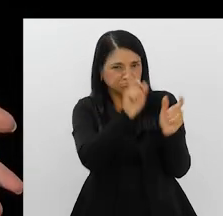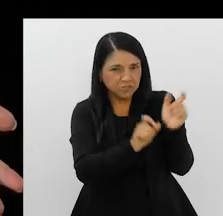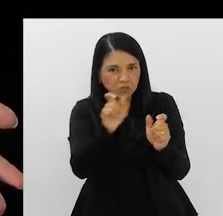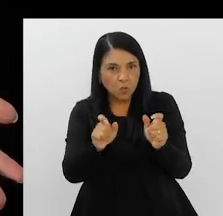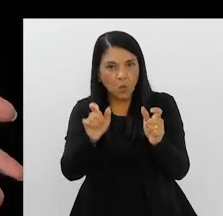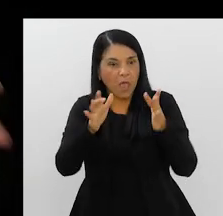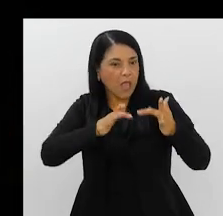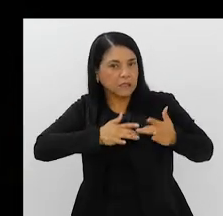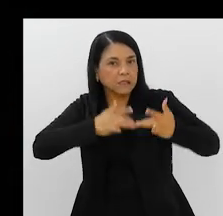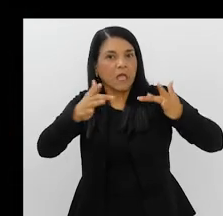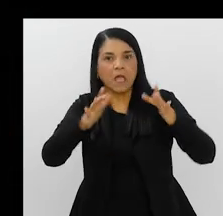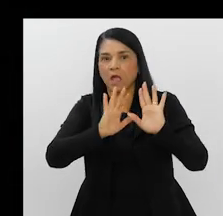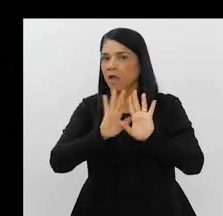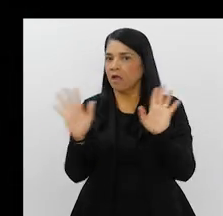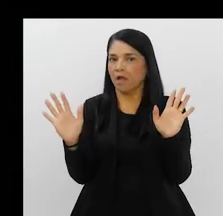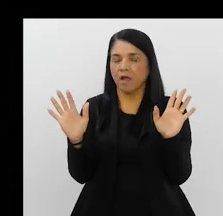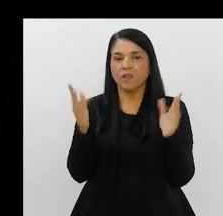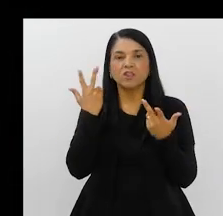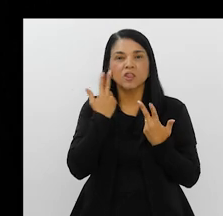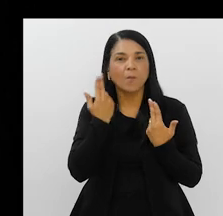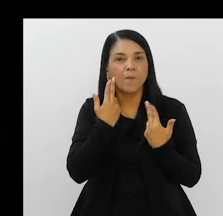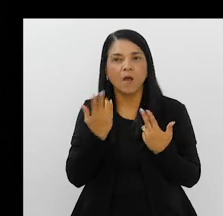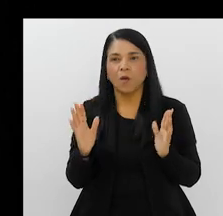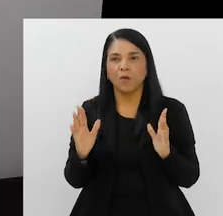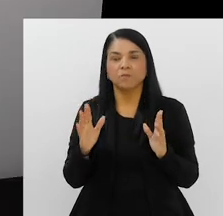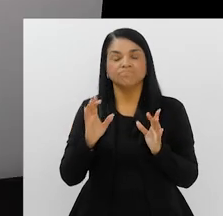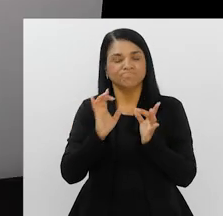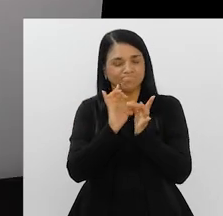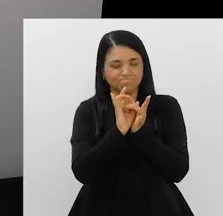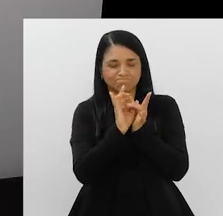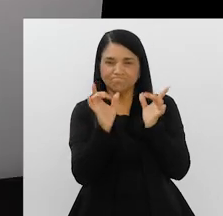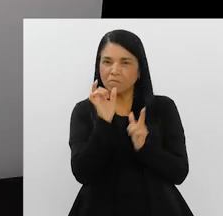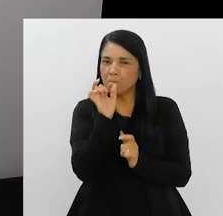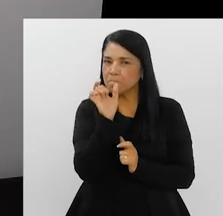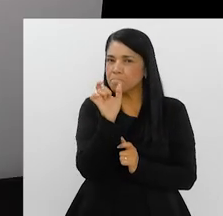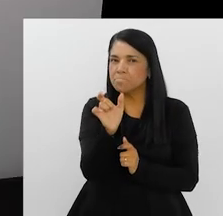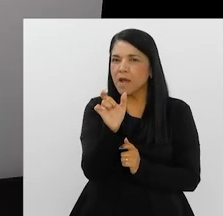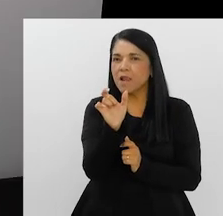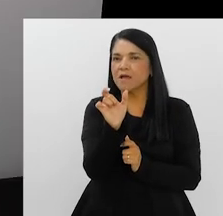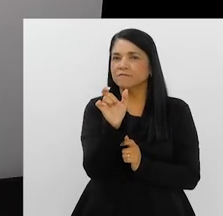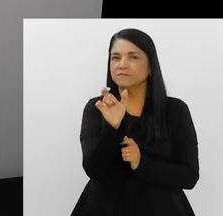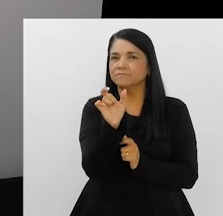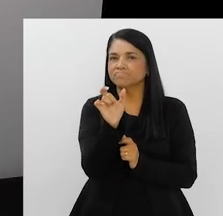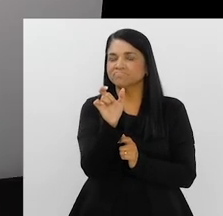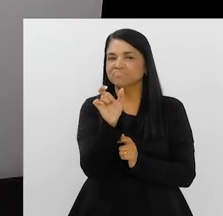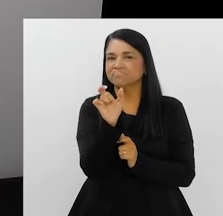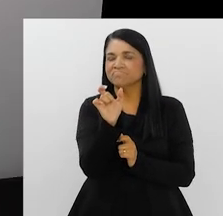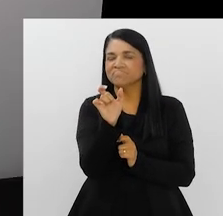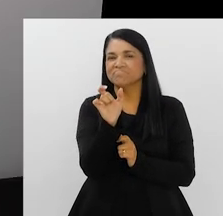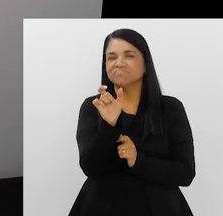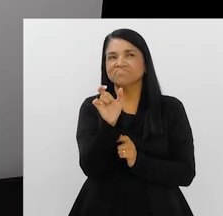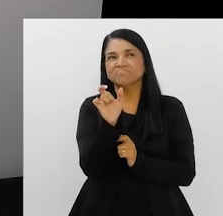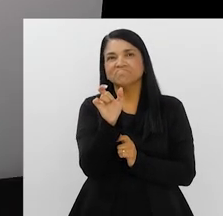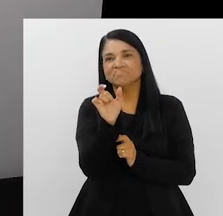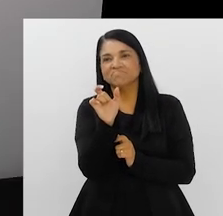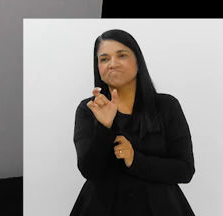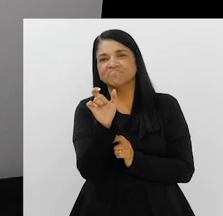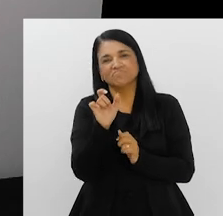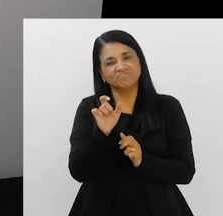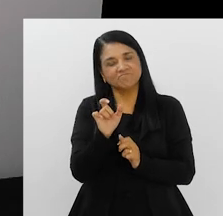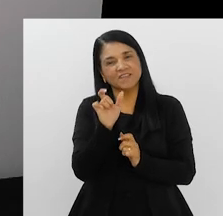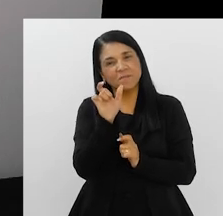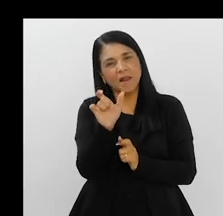ali. É espontâneo isso, né? Mas a democracia, ela está uma palavra até um pouco desgastada ultimamente,